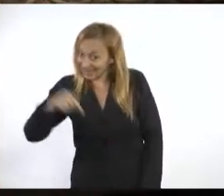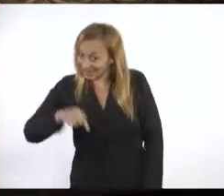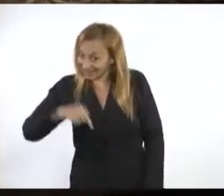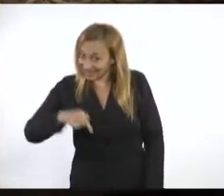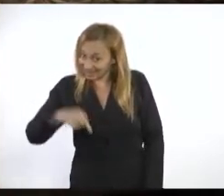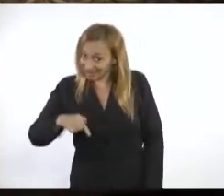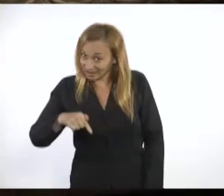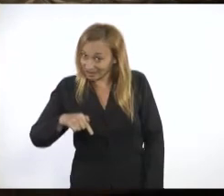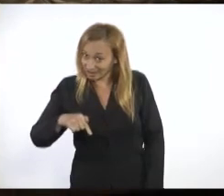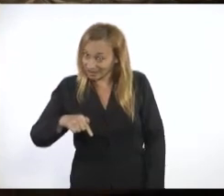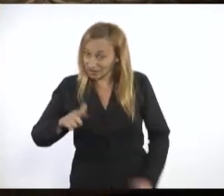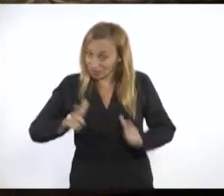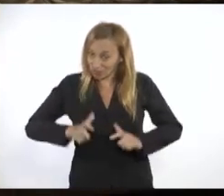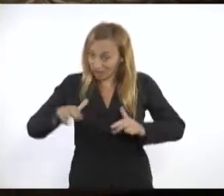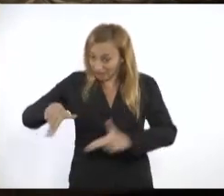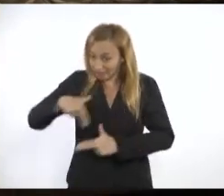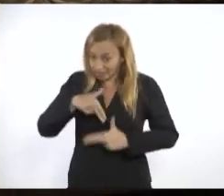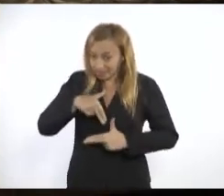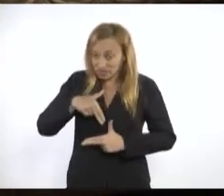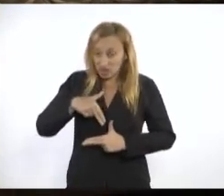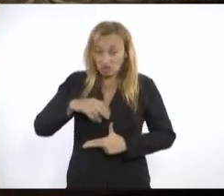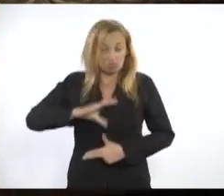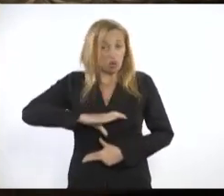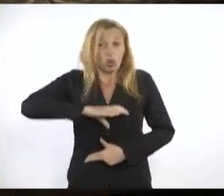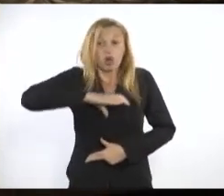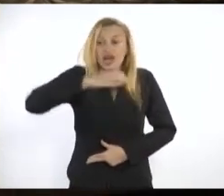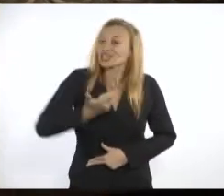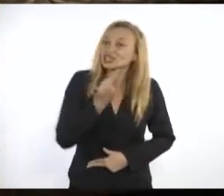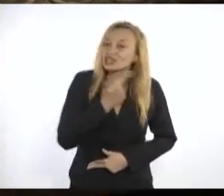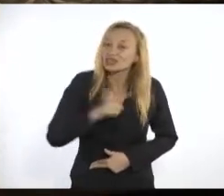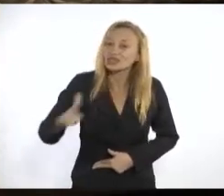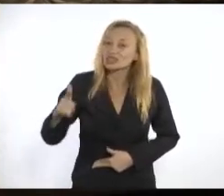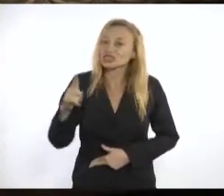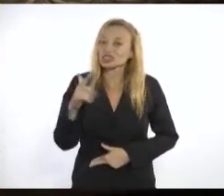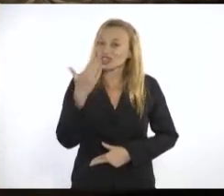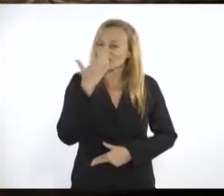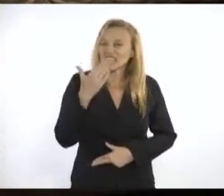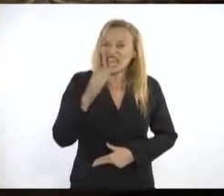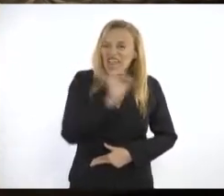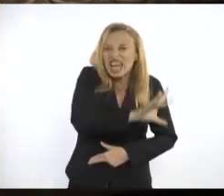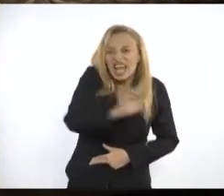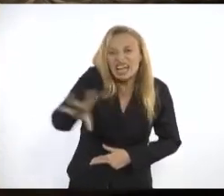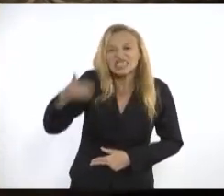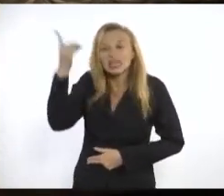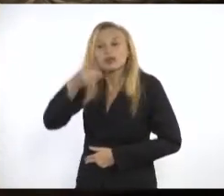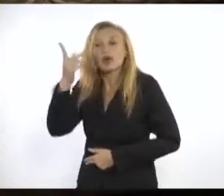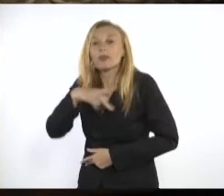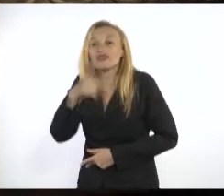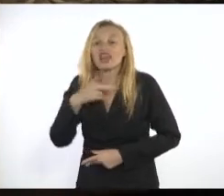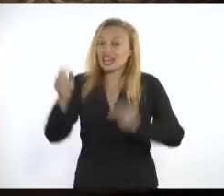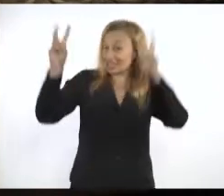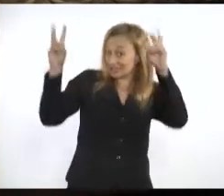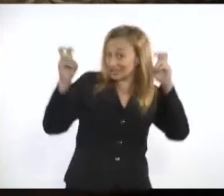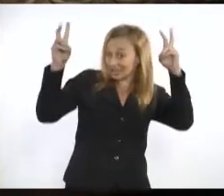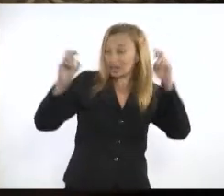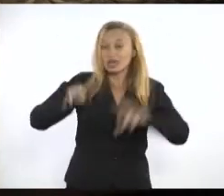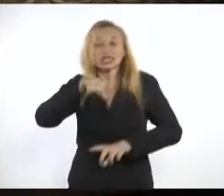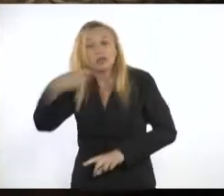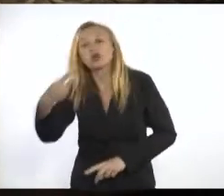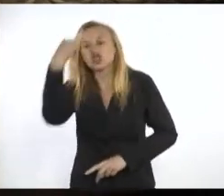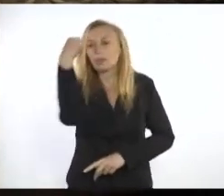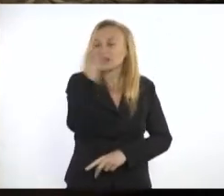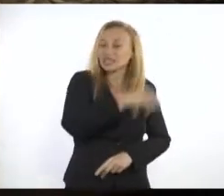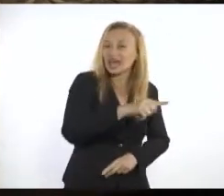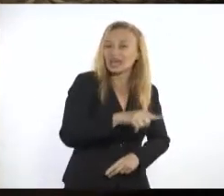lugar onde eu estou, não teve coragem de enfrentar cada um dos deputados para falar desse tema, depois de ter mandado